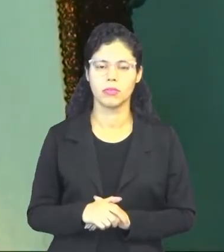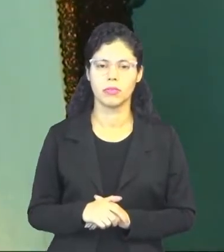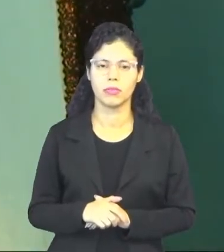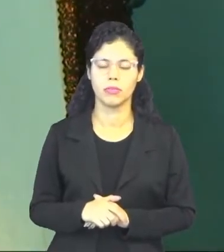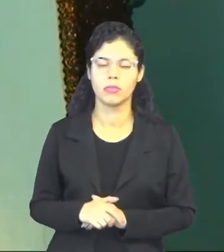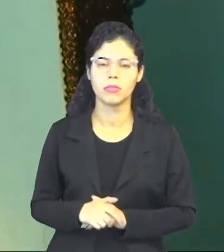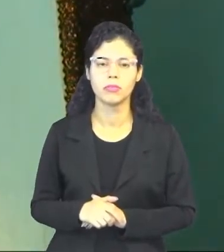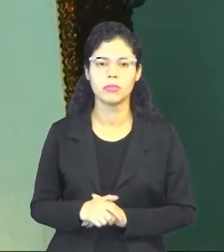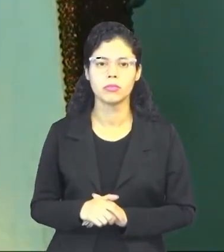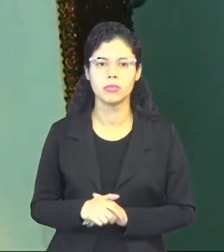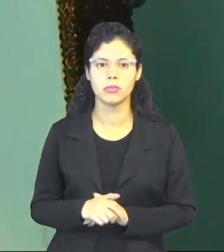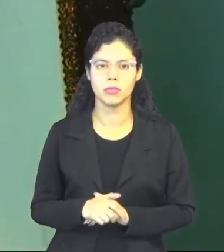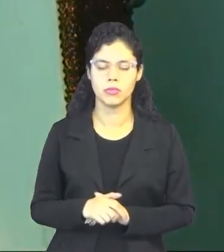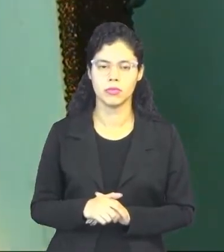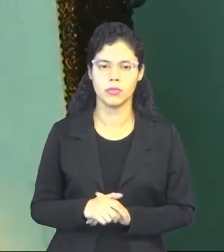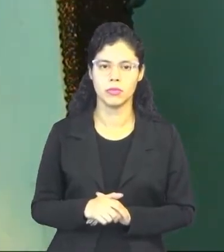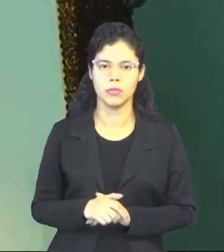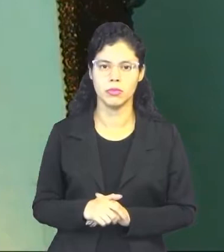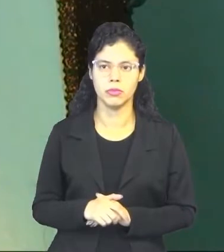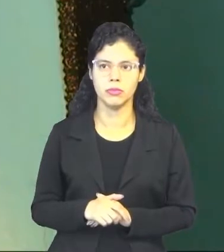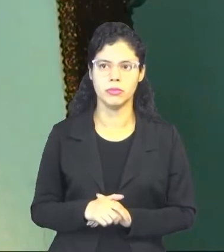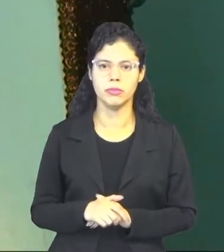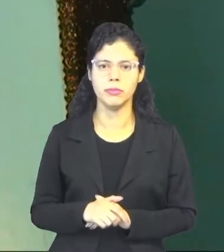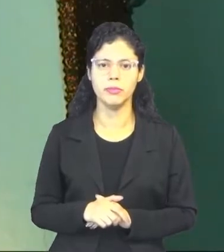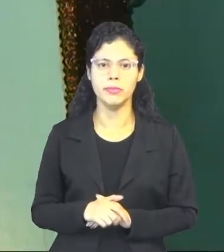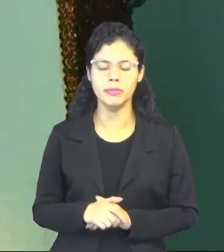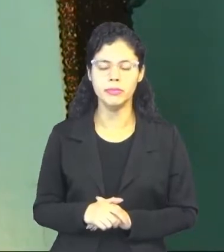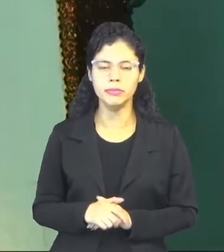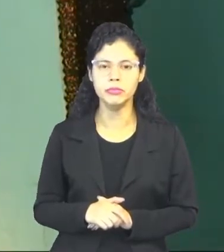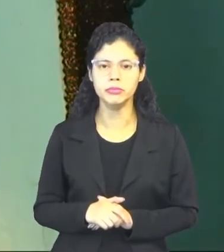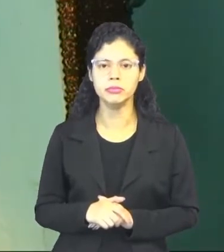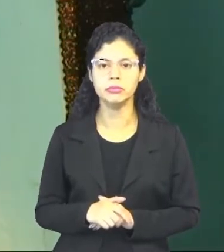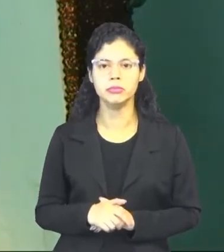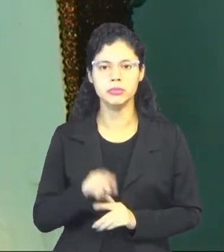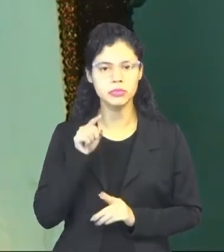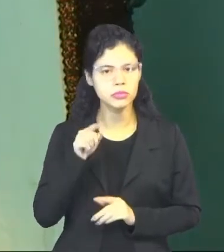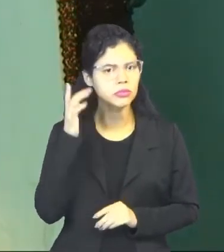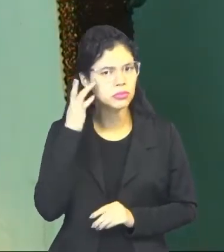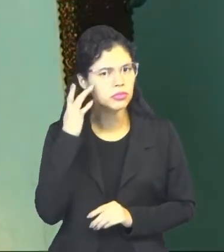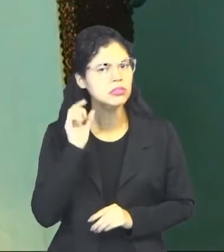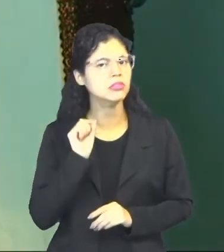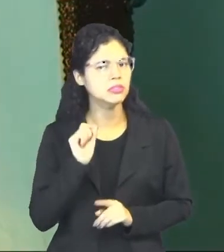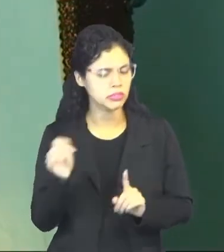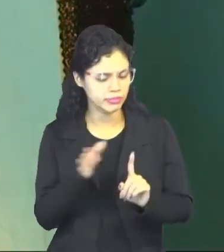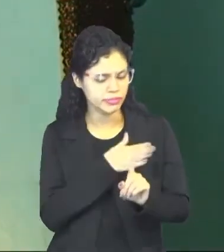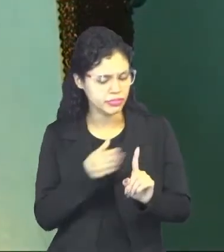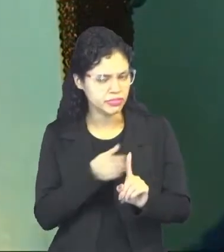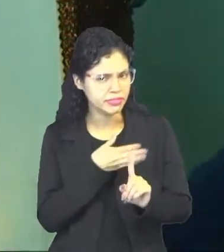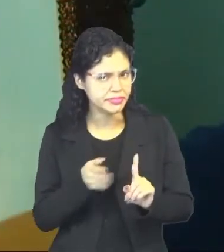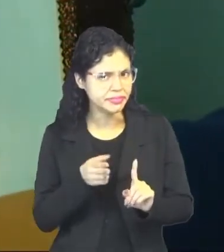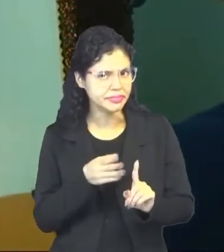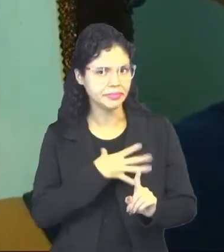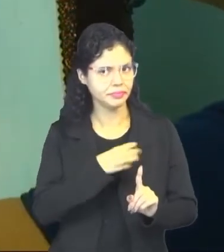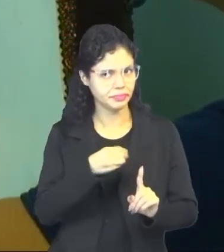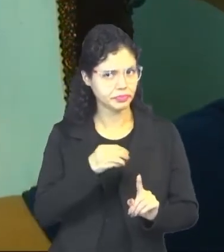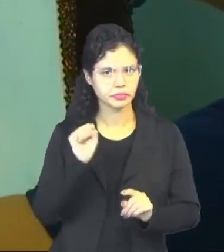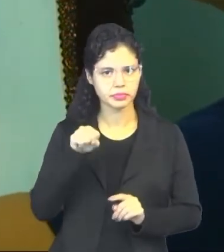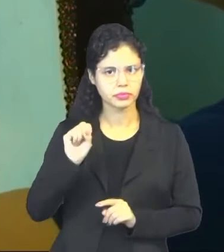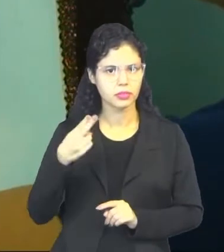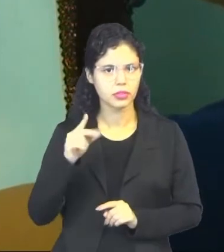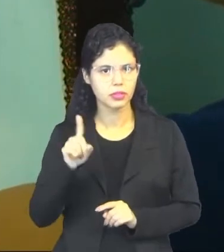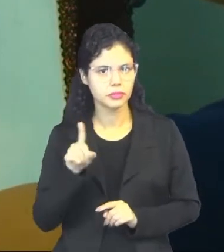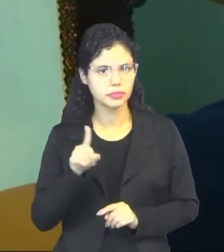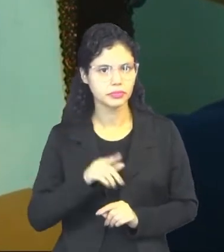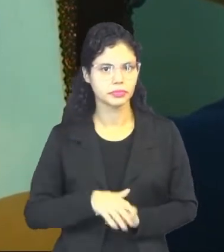surra e que ele tem uma imagem que ele é um mau aluno, você acha que ele pretende dar essa surra ao filho? Sim ou não?